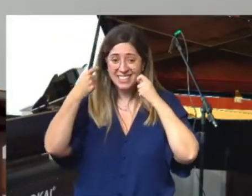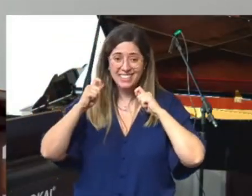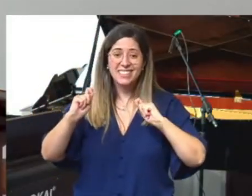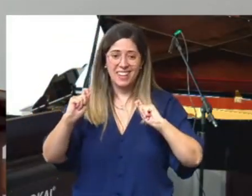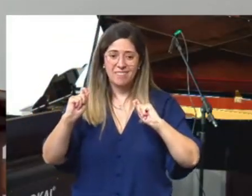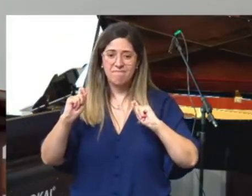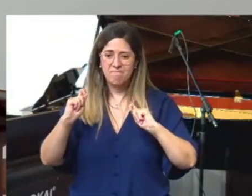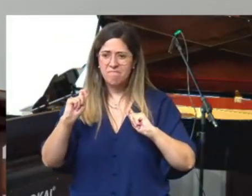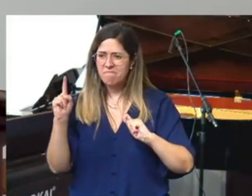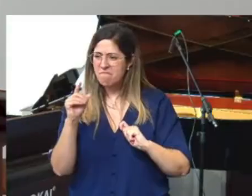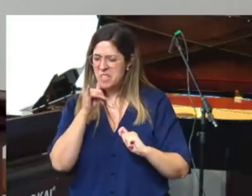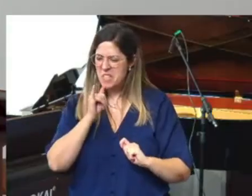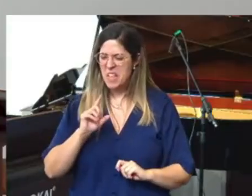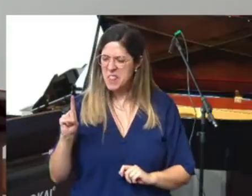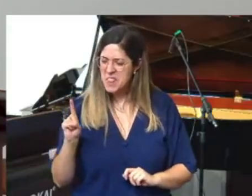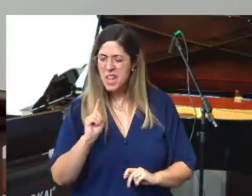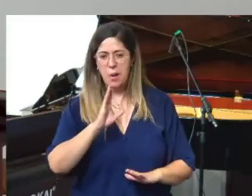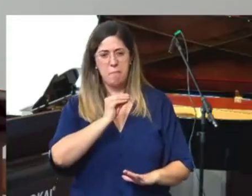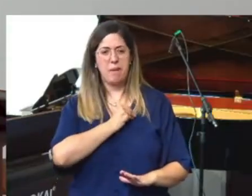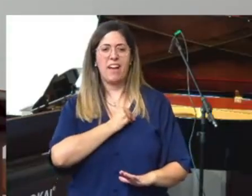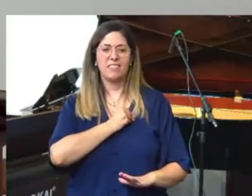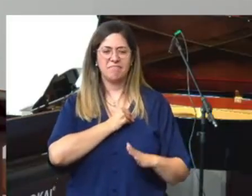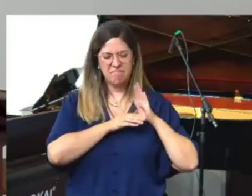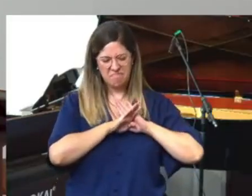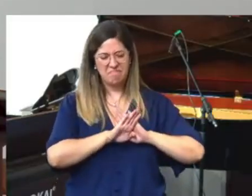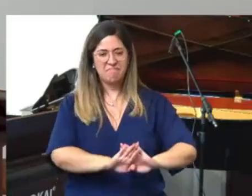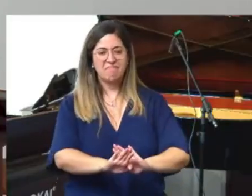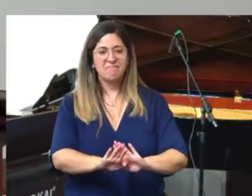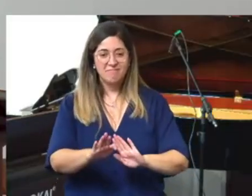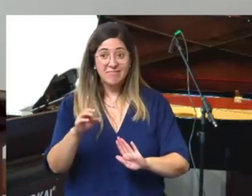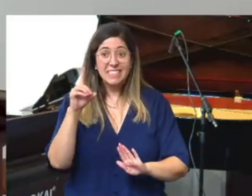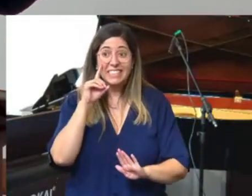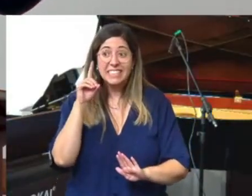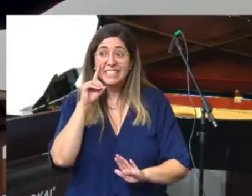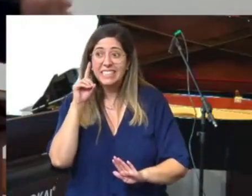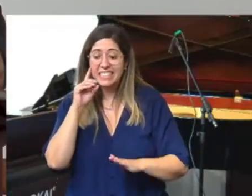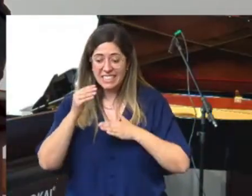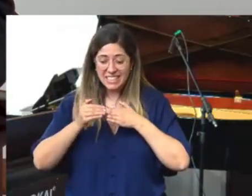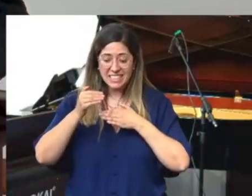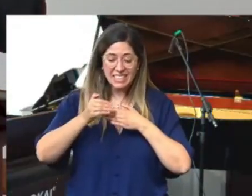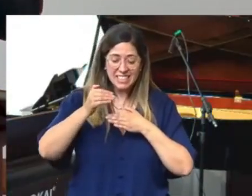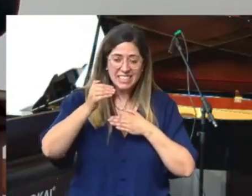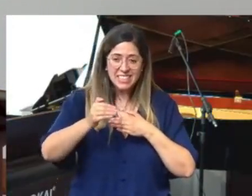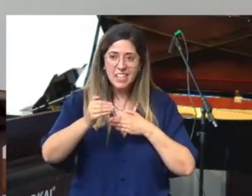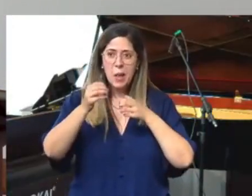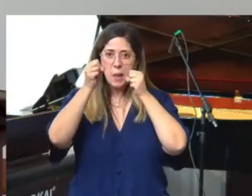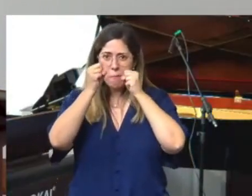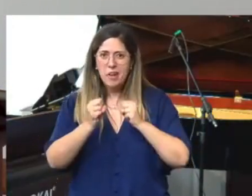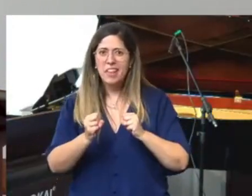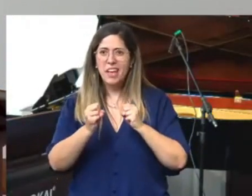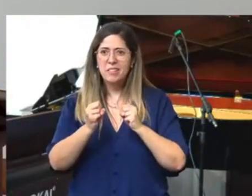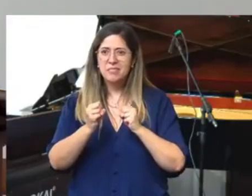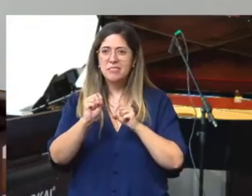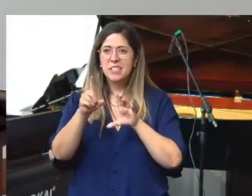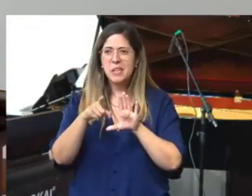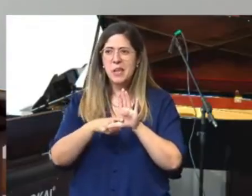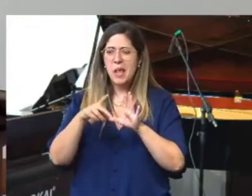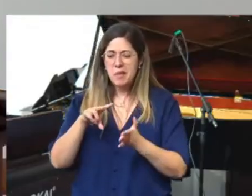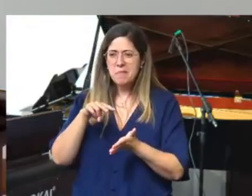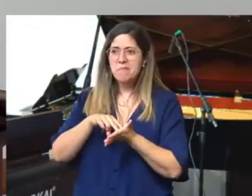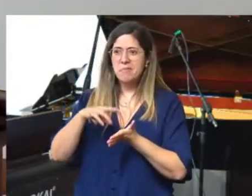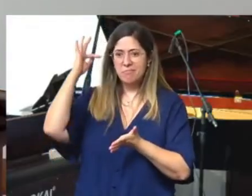não ao pecado. E para que gradativamente, paulatinamente, progressivamente, possamos dar passos